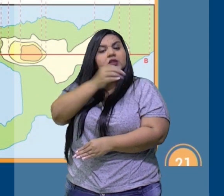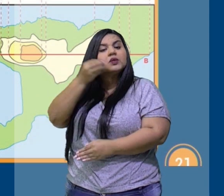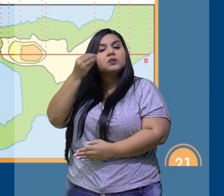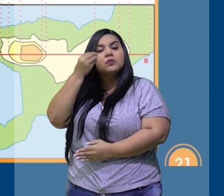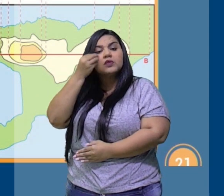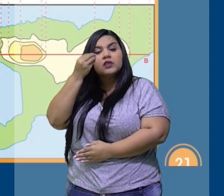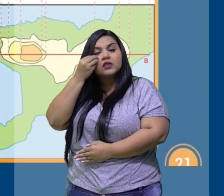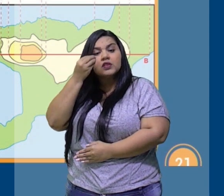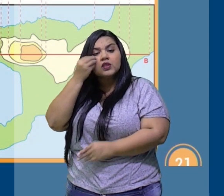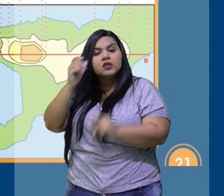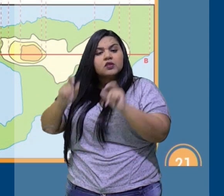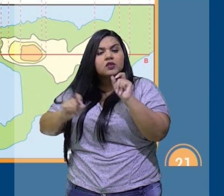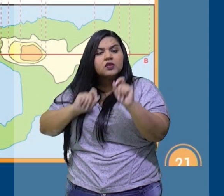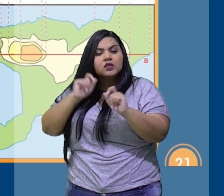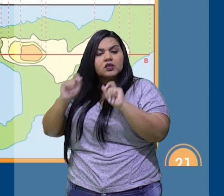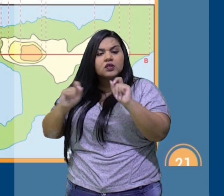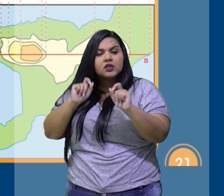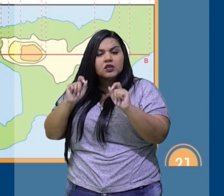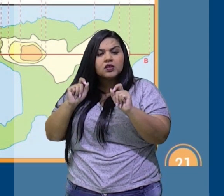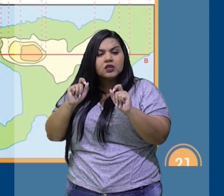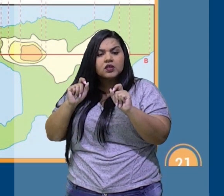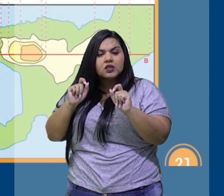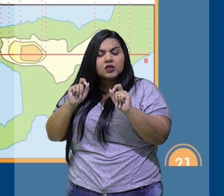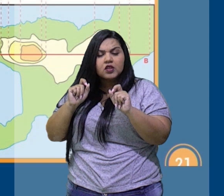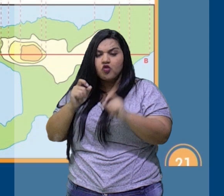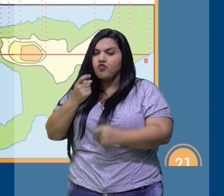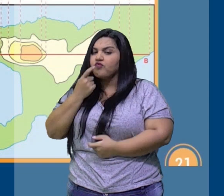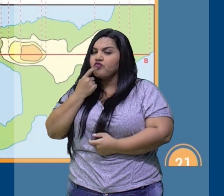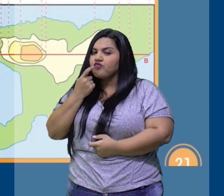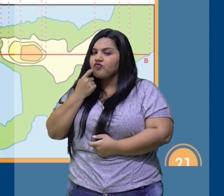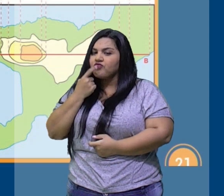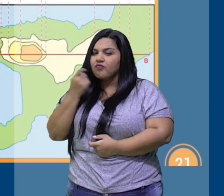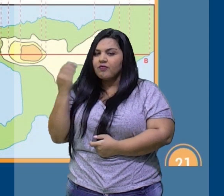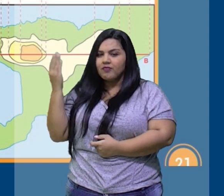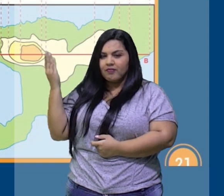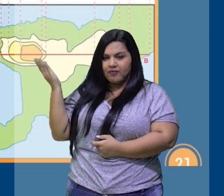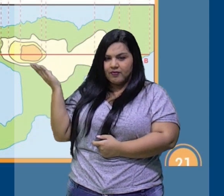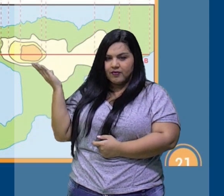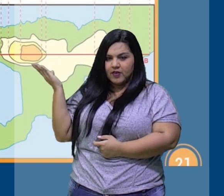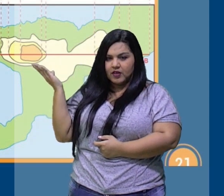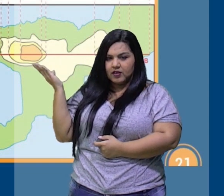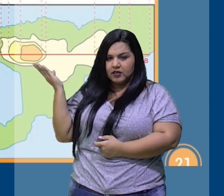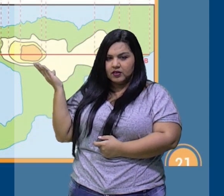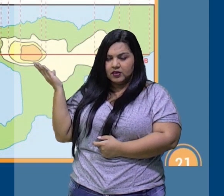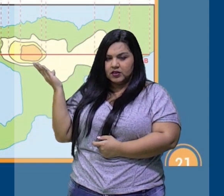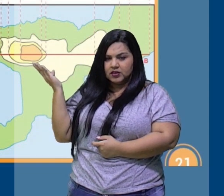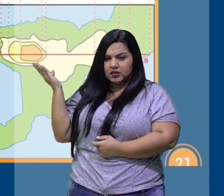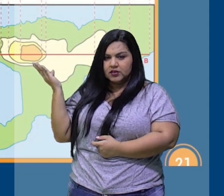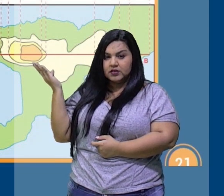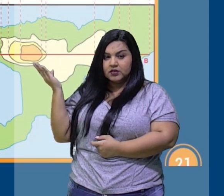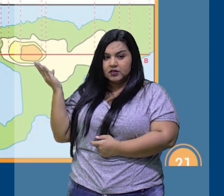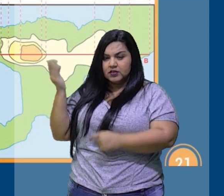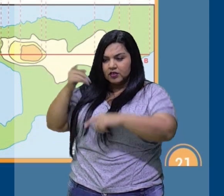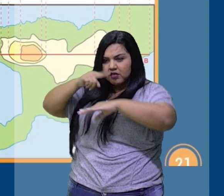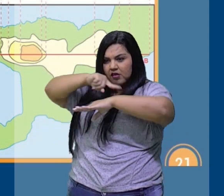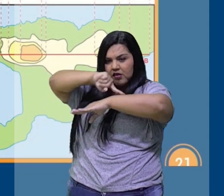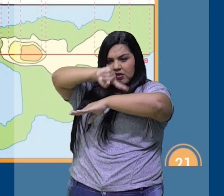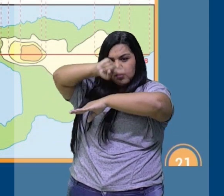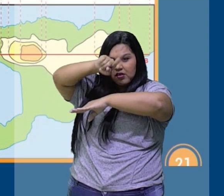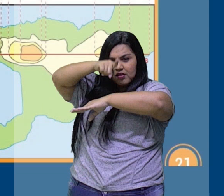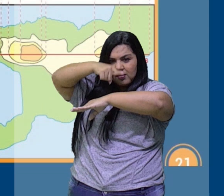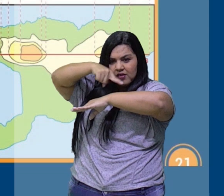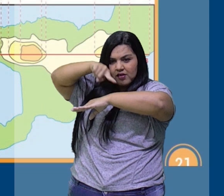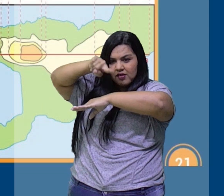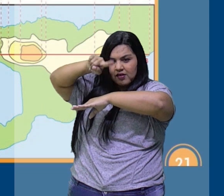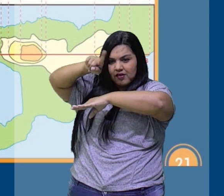que eu fiz aqui, coloquei aqui em vermelho, né, em destaque. Então, a distância com